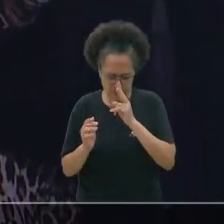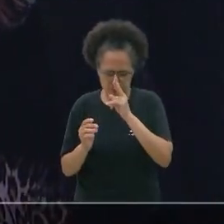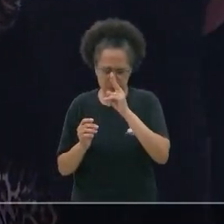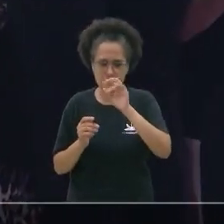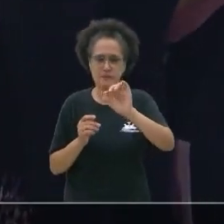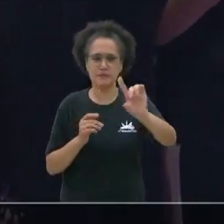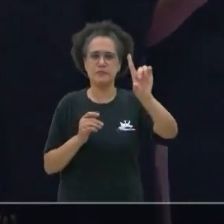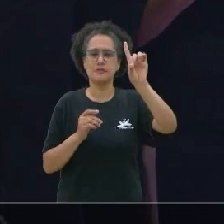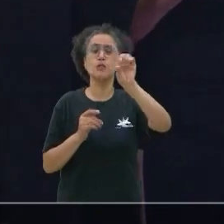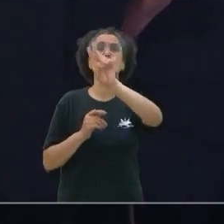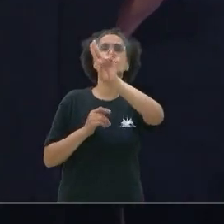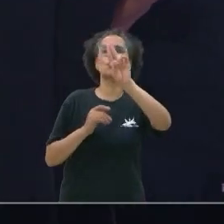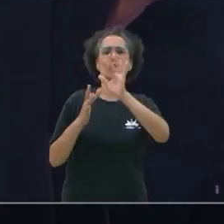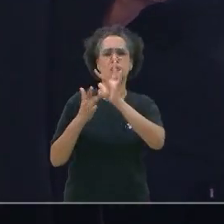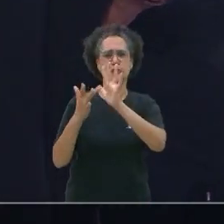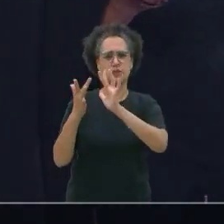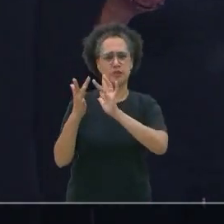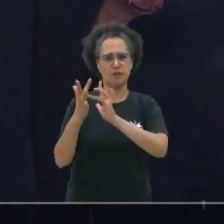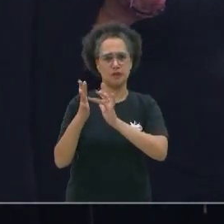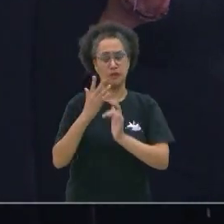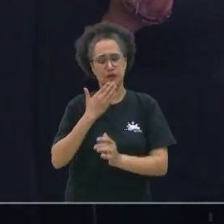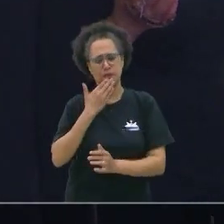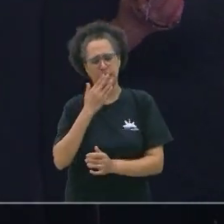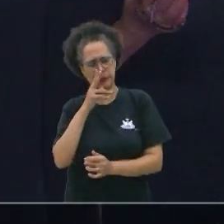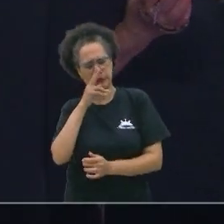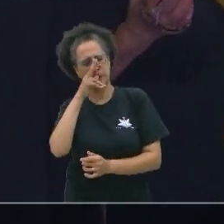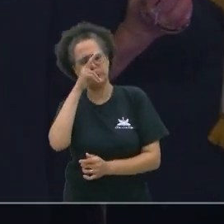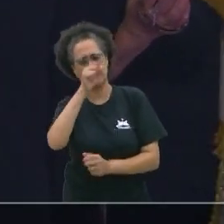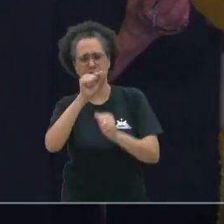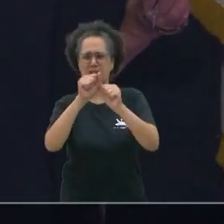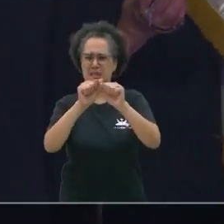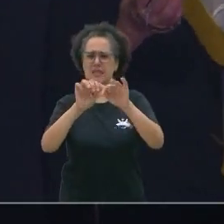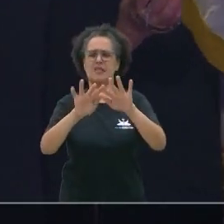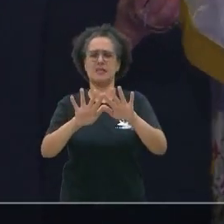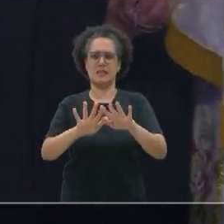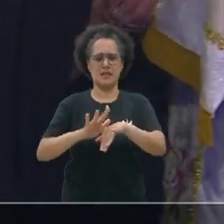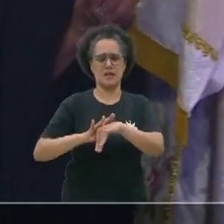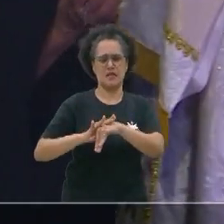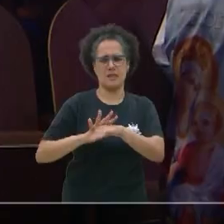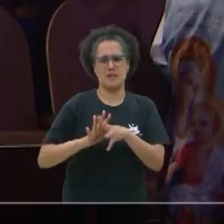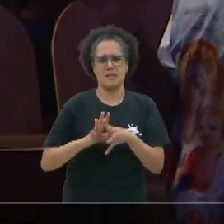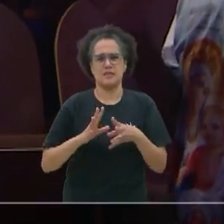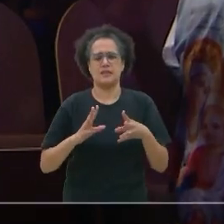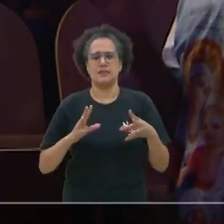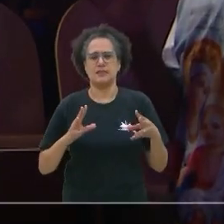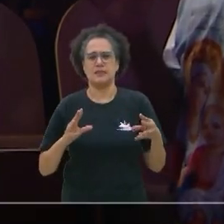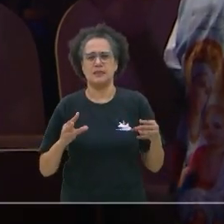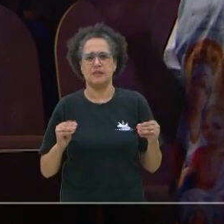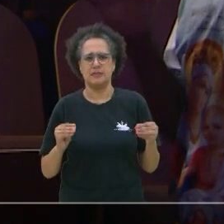de Jesus eu peço fortalecimento, a graça, a cura, a